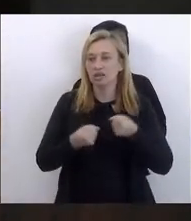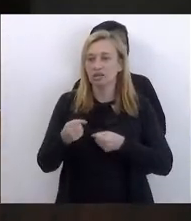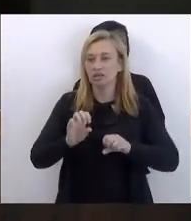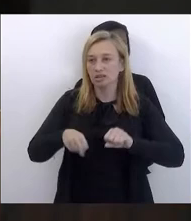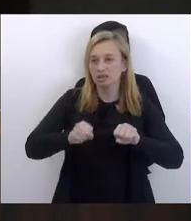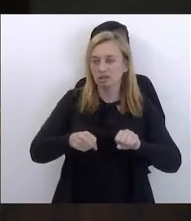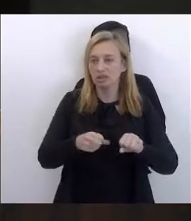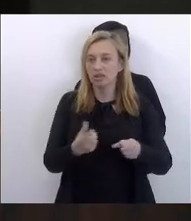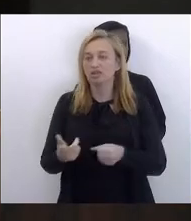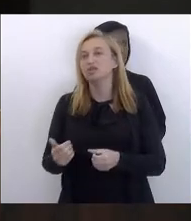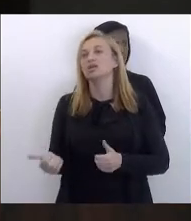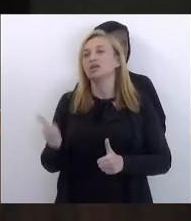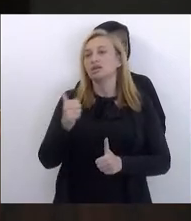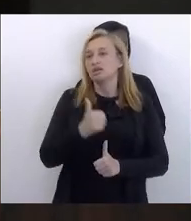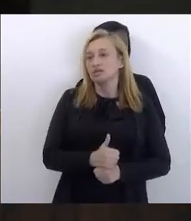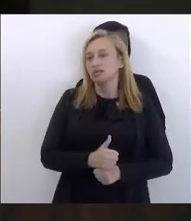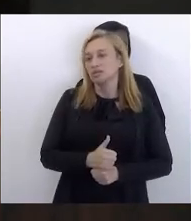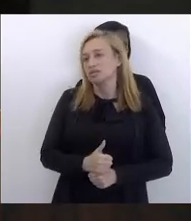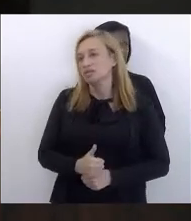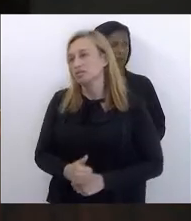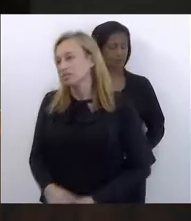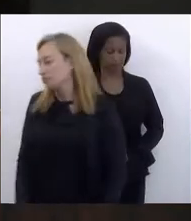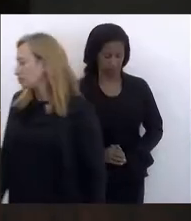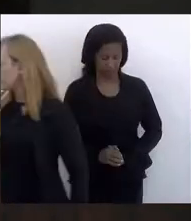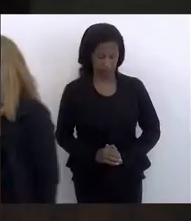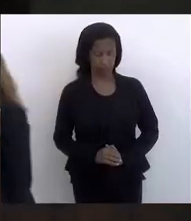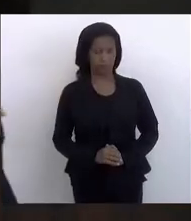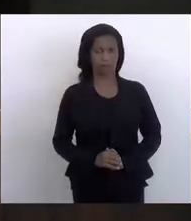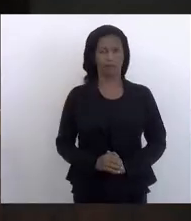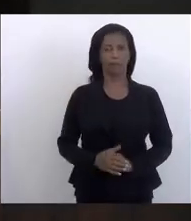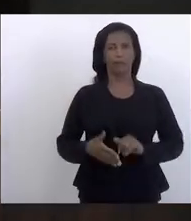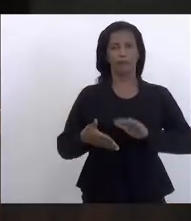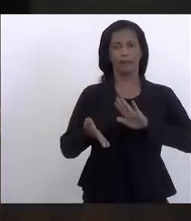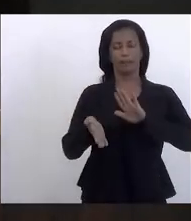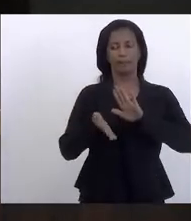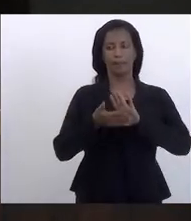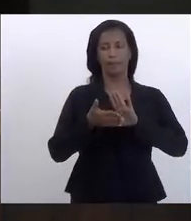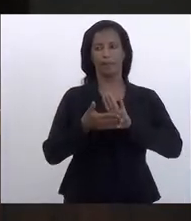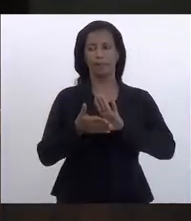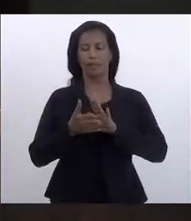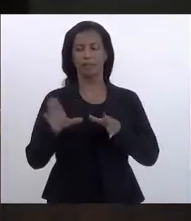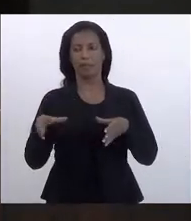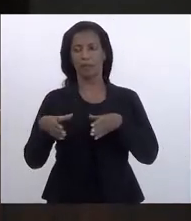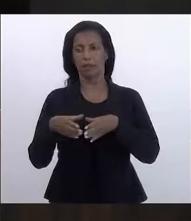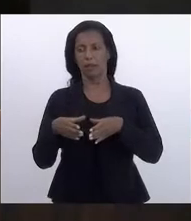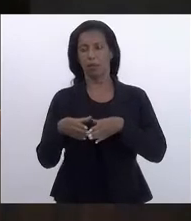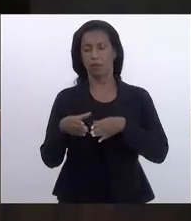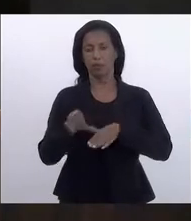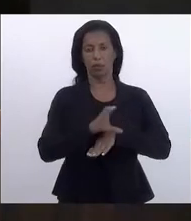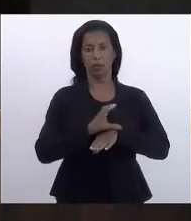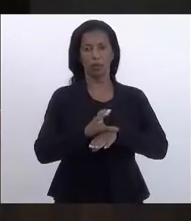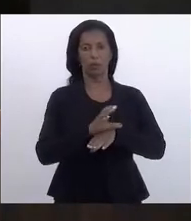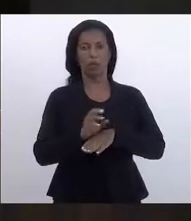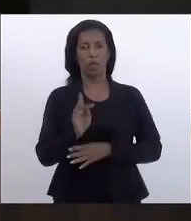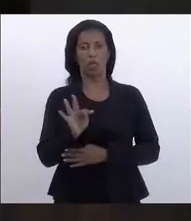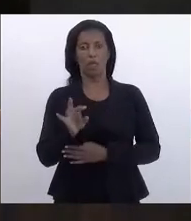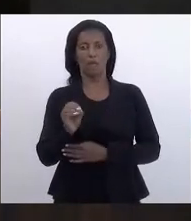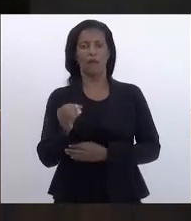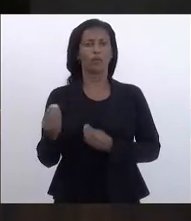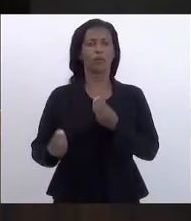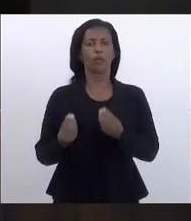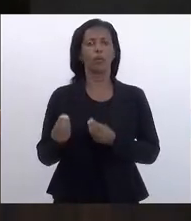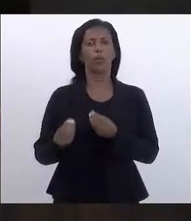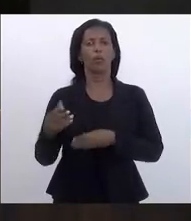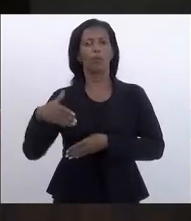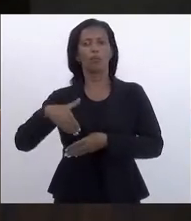secretos apreendidos por descumprimentos da legislação de trans e da autosprovidência dependendo de pareceres da comissão de emendas condicionais e vetos como vota